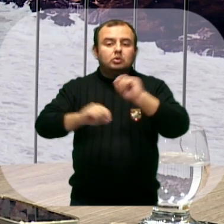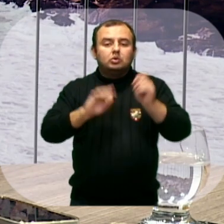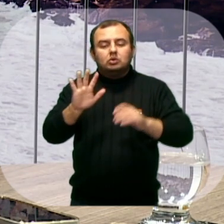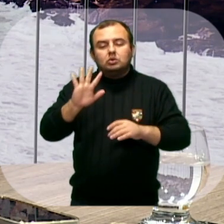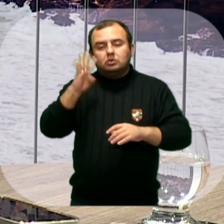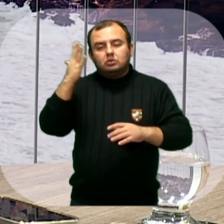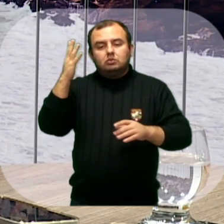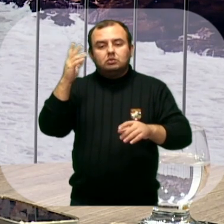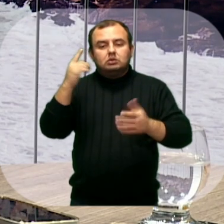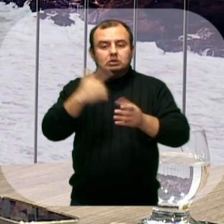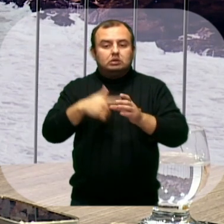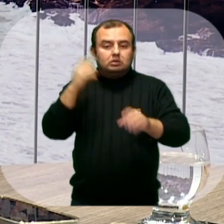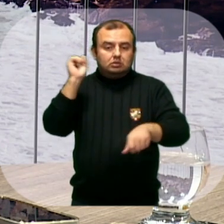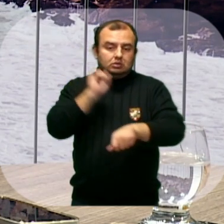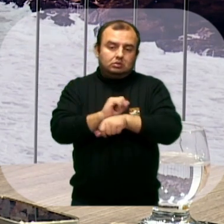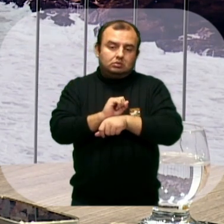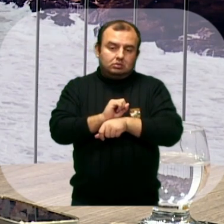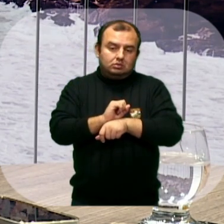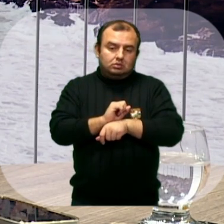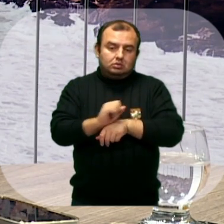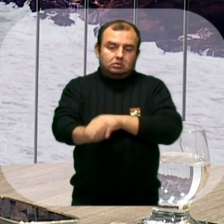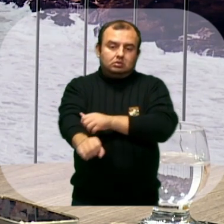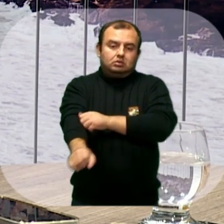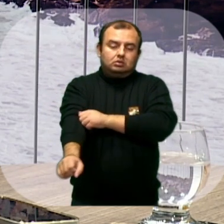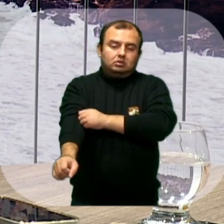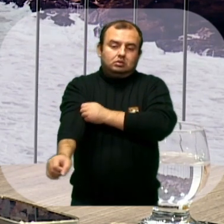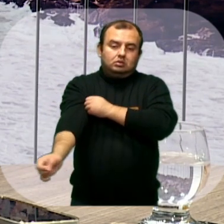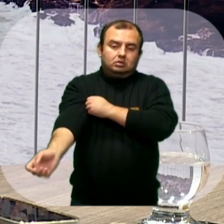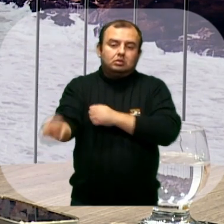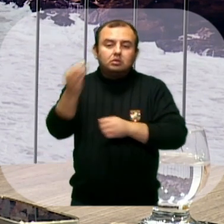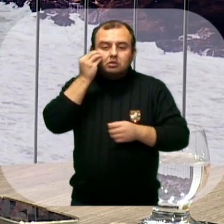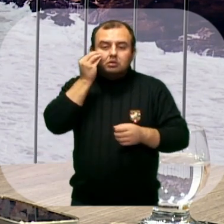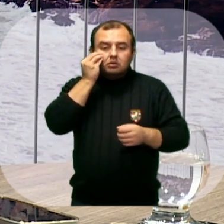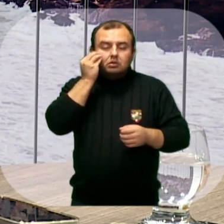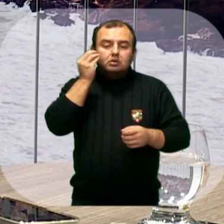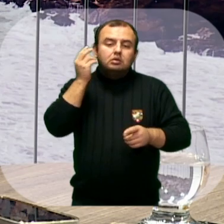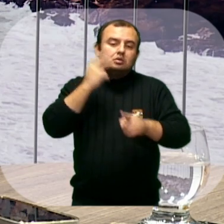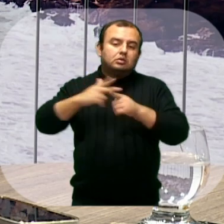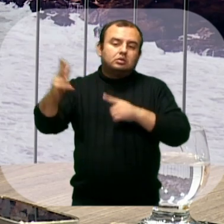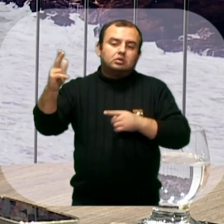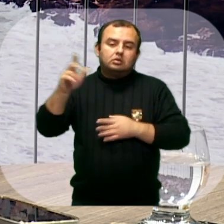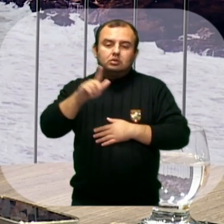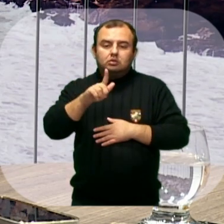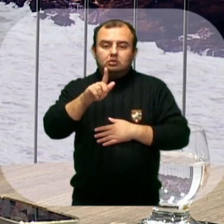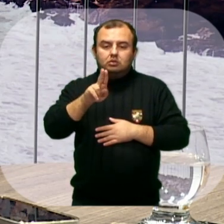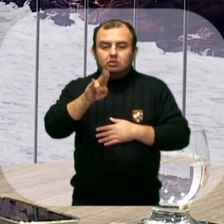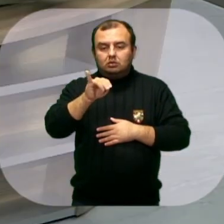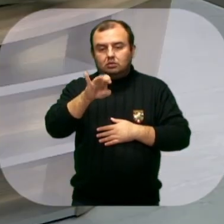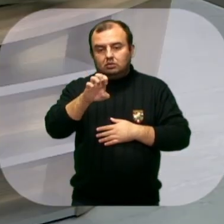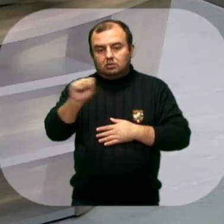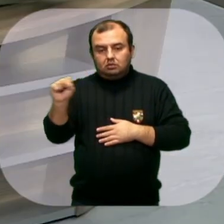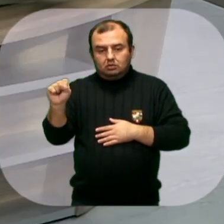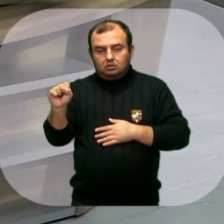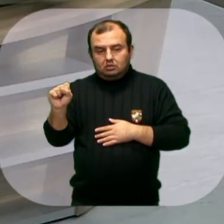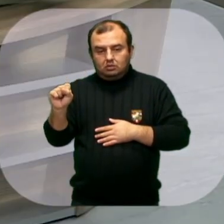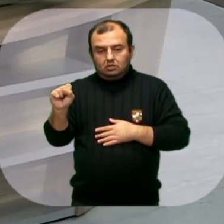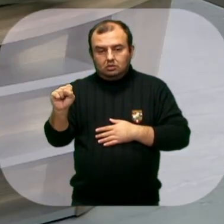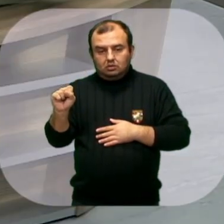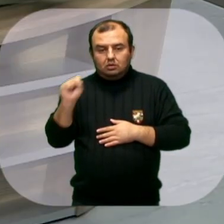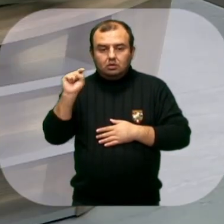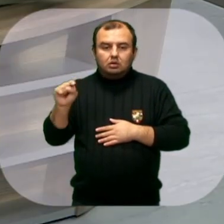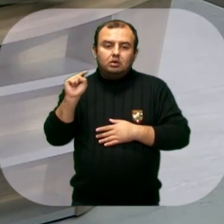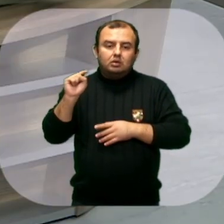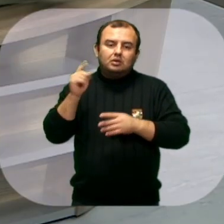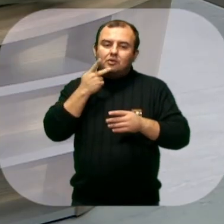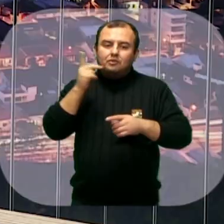parar a cidade, paramos a cidade, para tentar bater um recorde do Guinness Book. Esse ponto